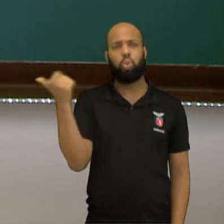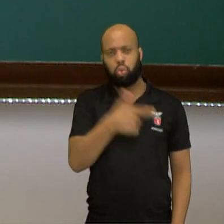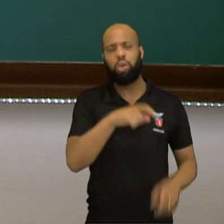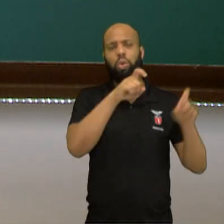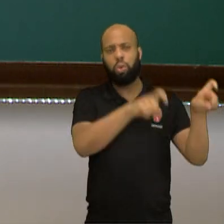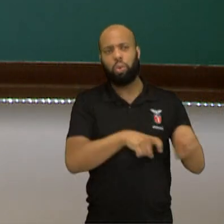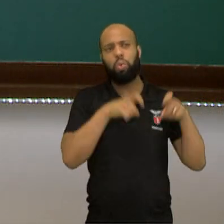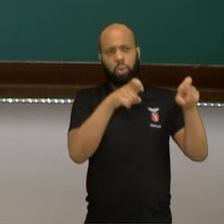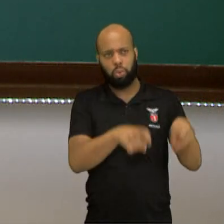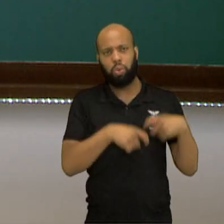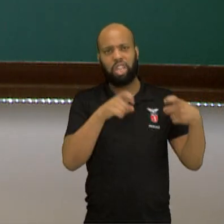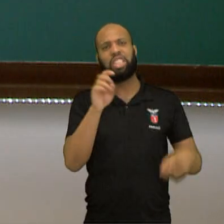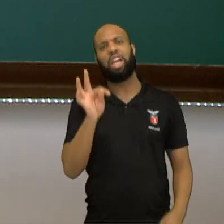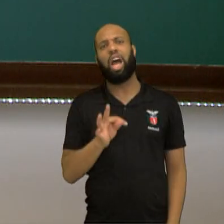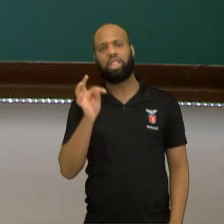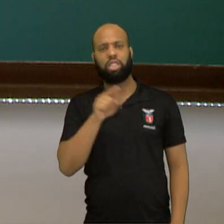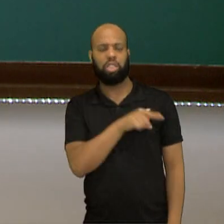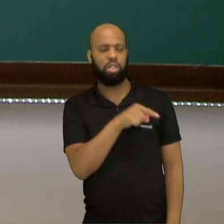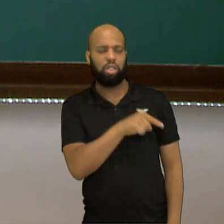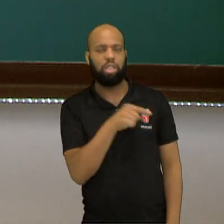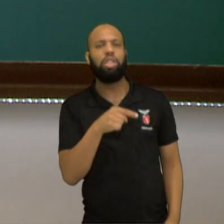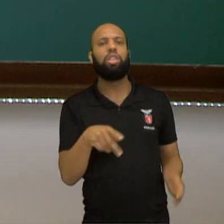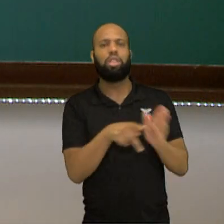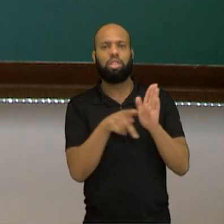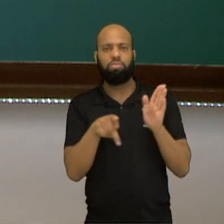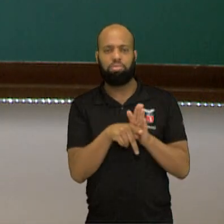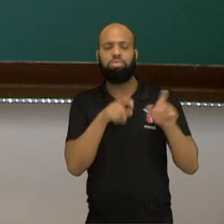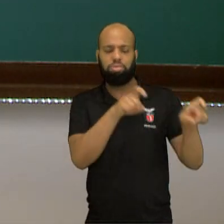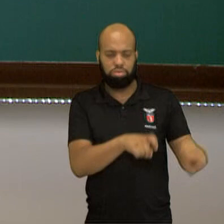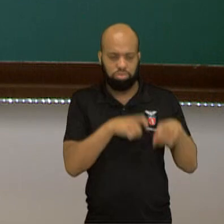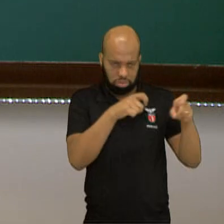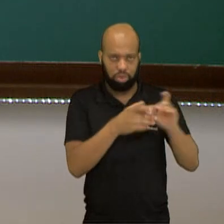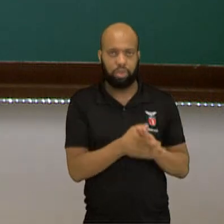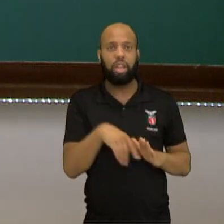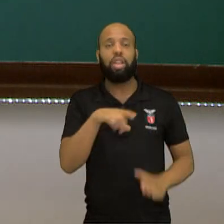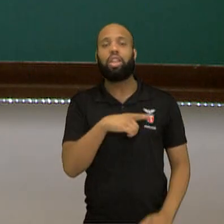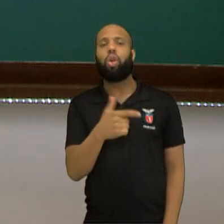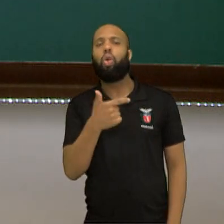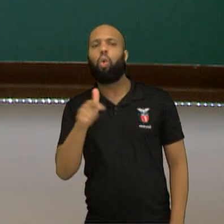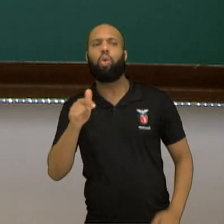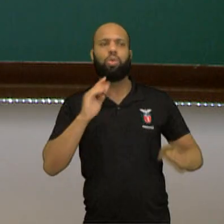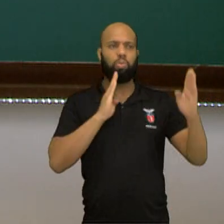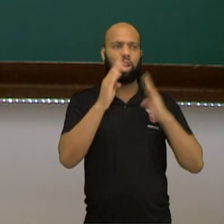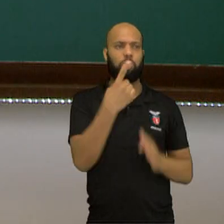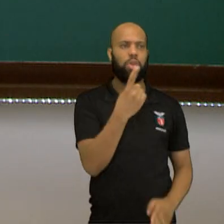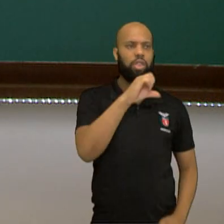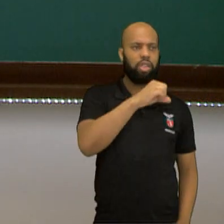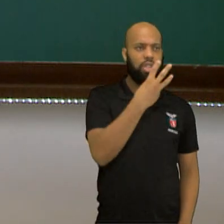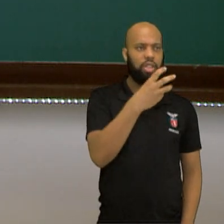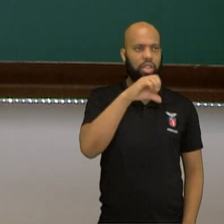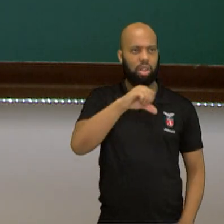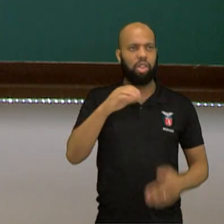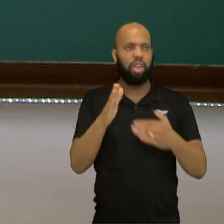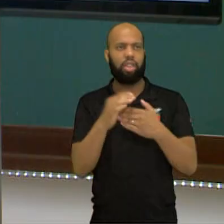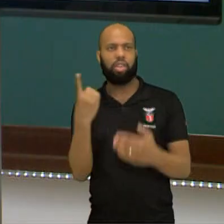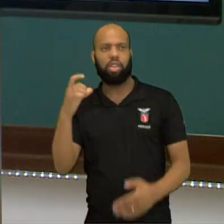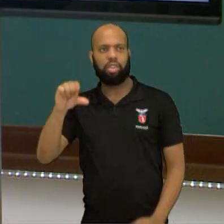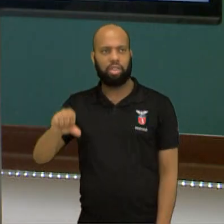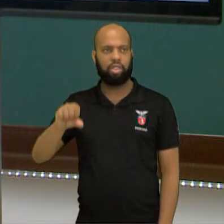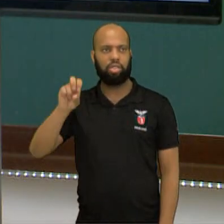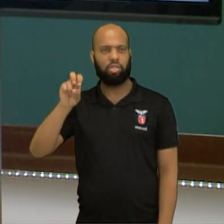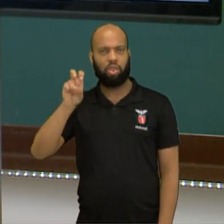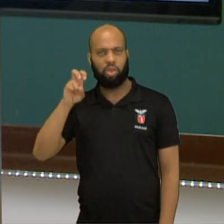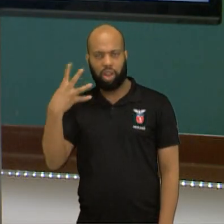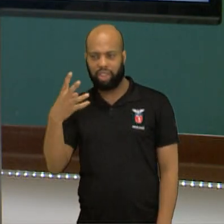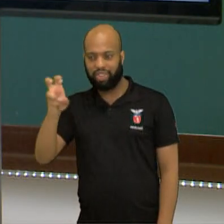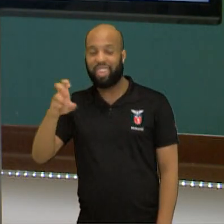superior à taxa de crescimento da agricultura. No período seguinte, de 1939 a 45, com o mundo vivendo